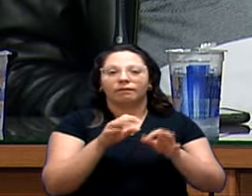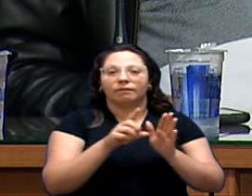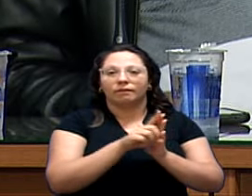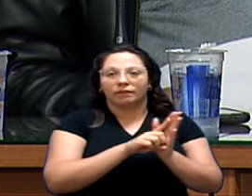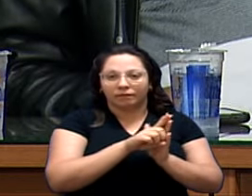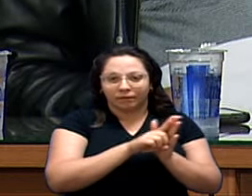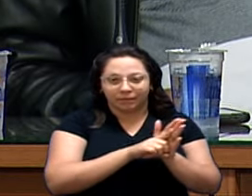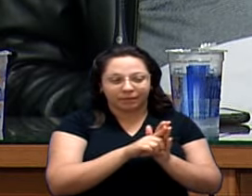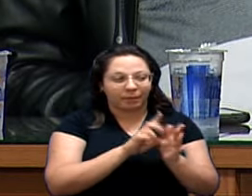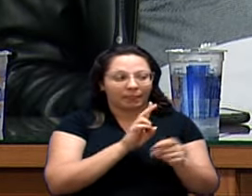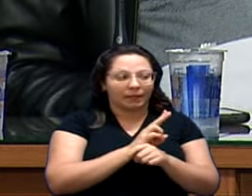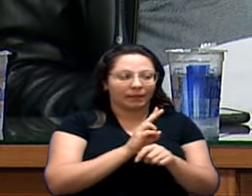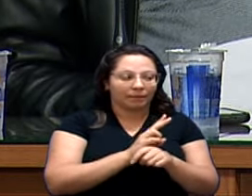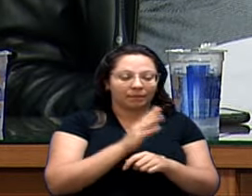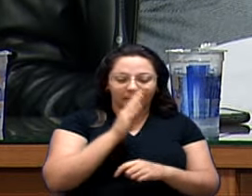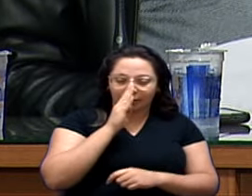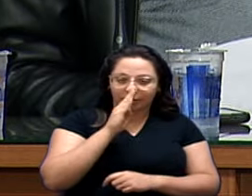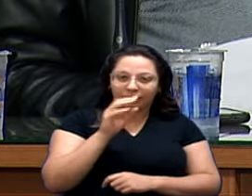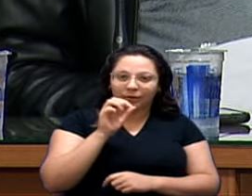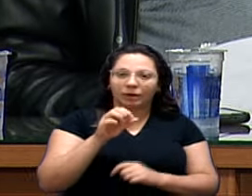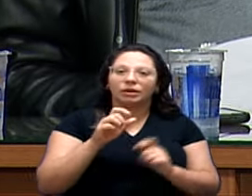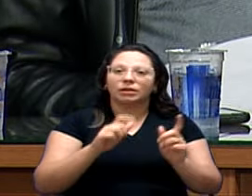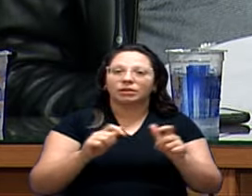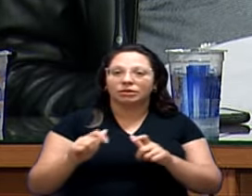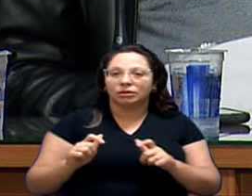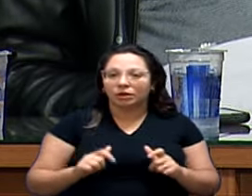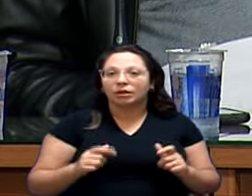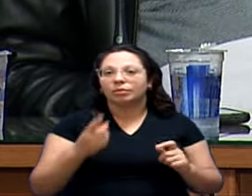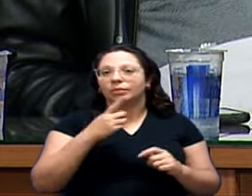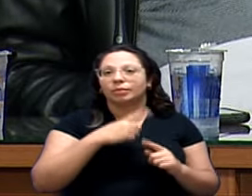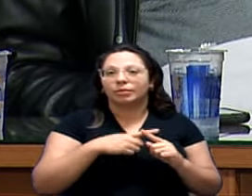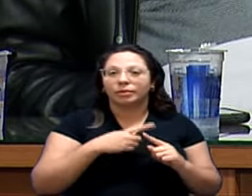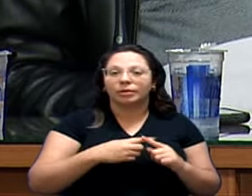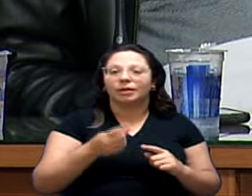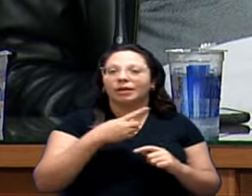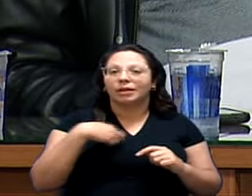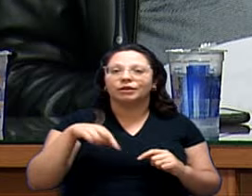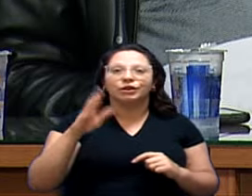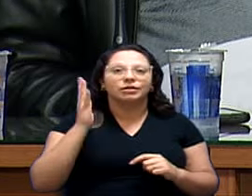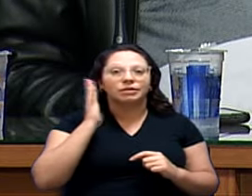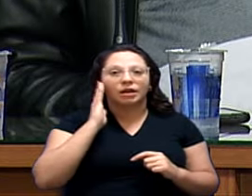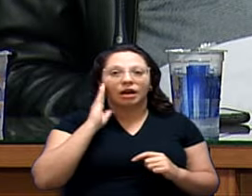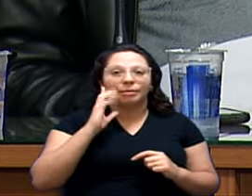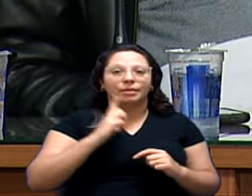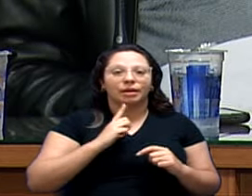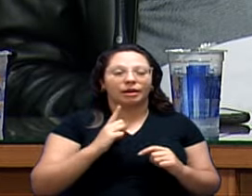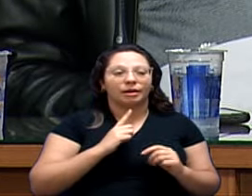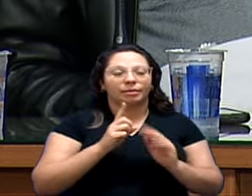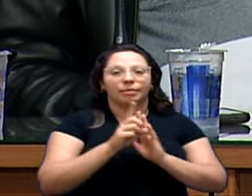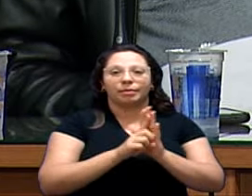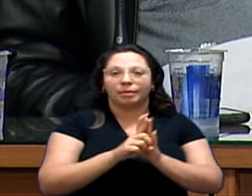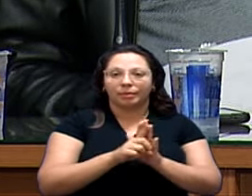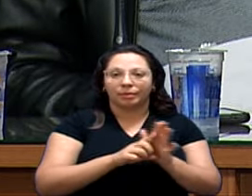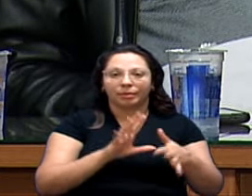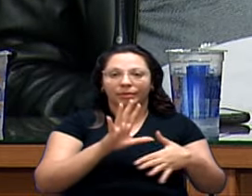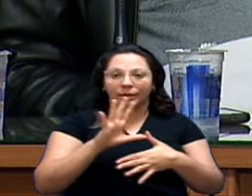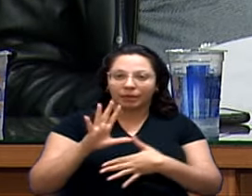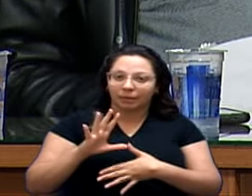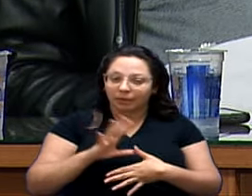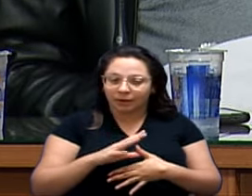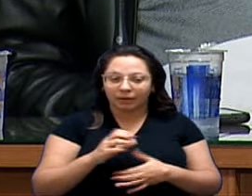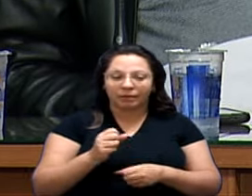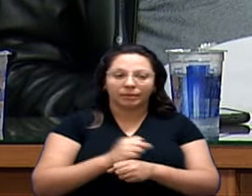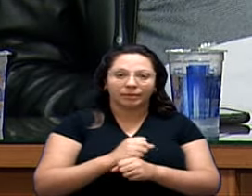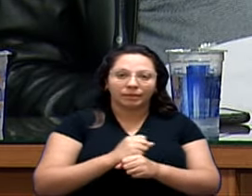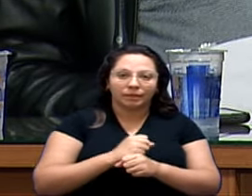gigantesca principalmente com essas regiões porque assim a gente sabe a gente tem mapeado porque a gente já passou por isso vários anos que a gente tá